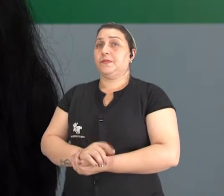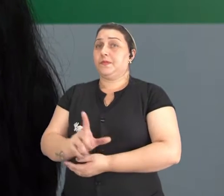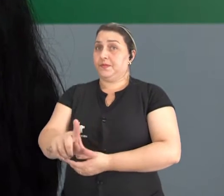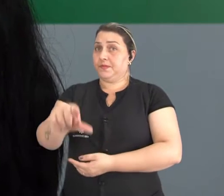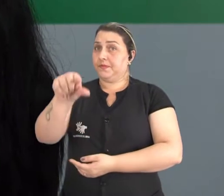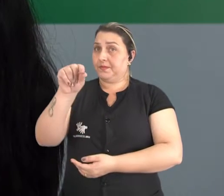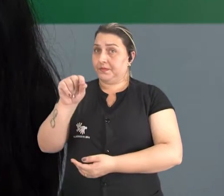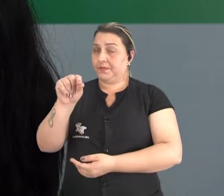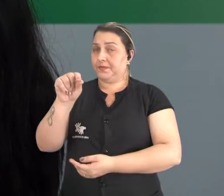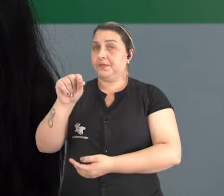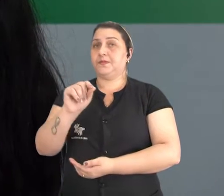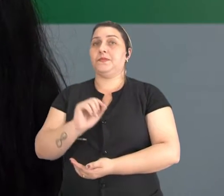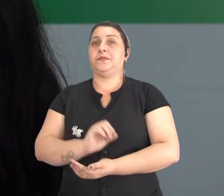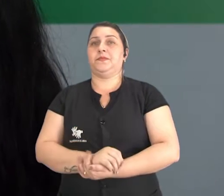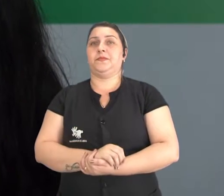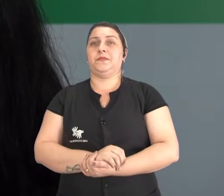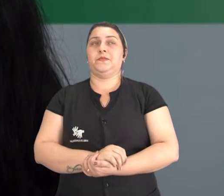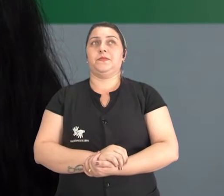Escolheu